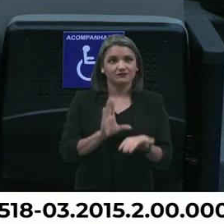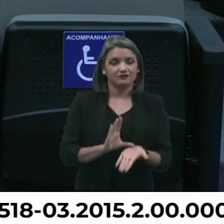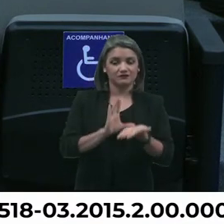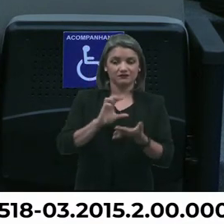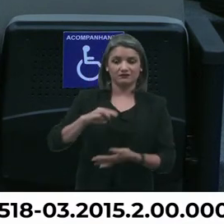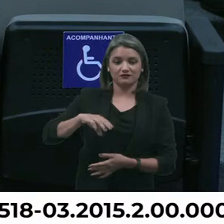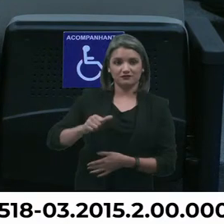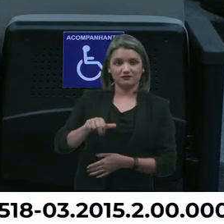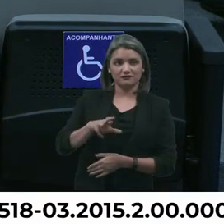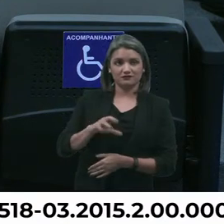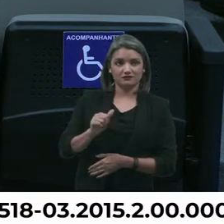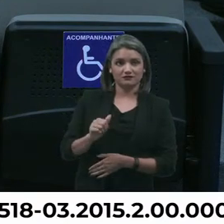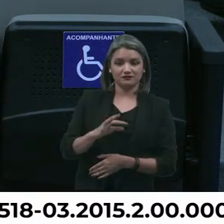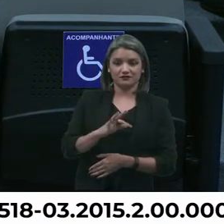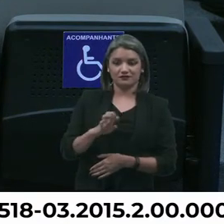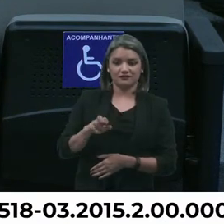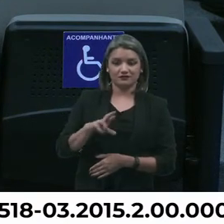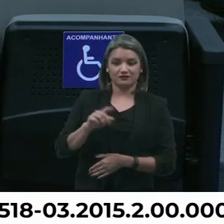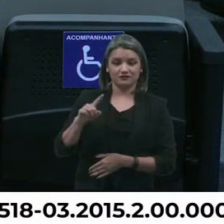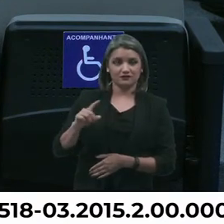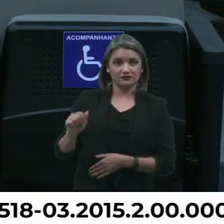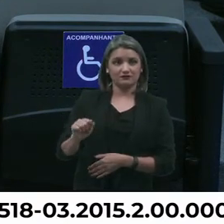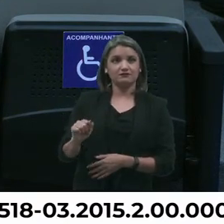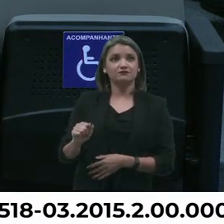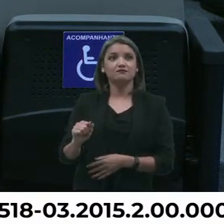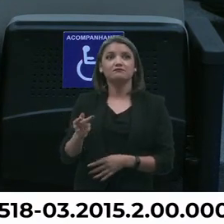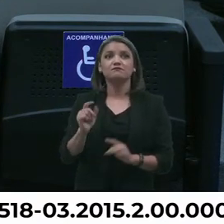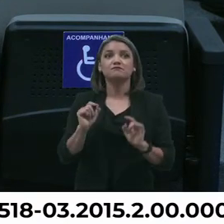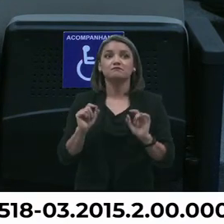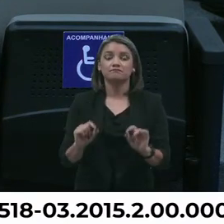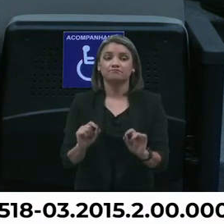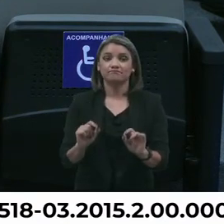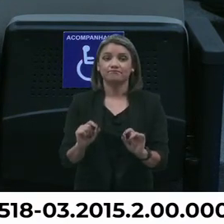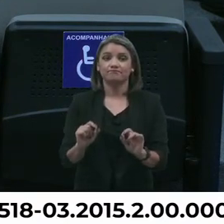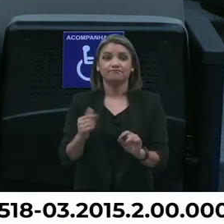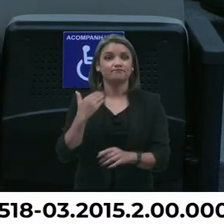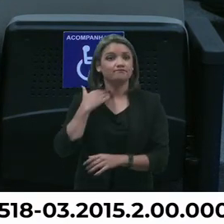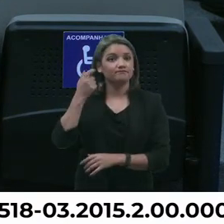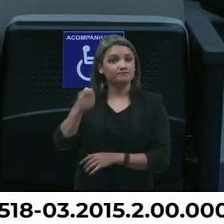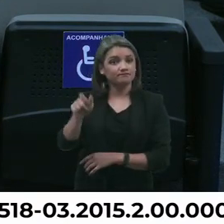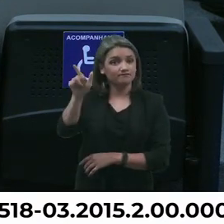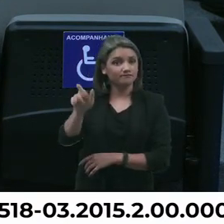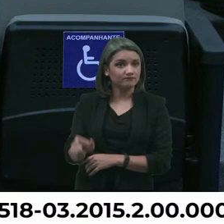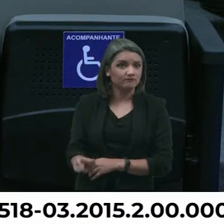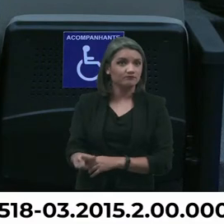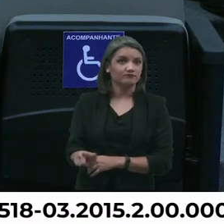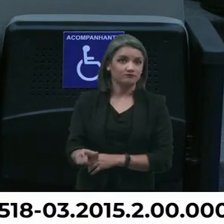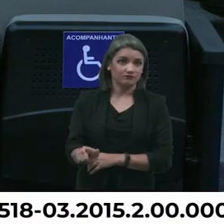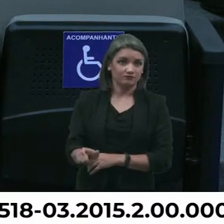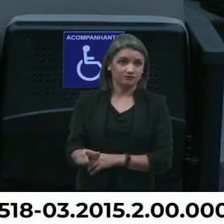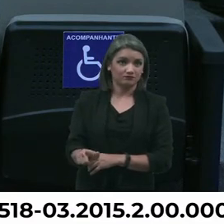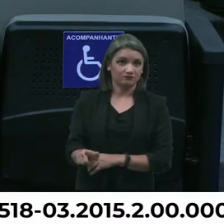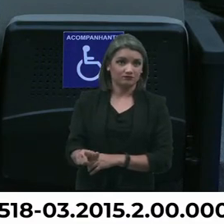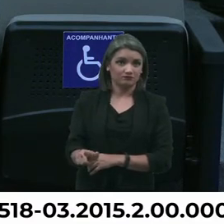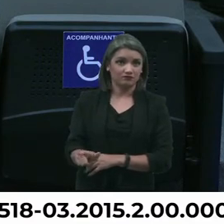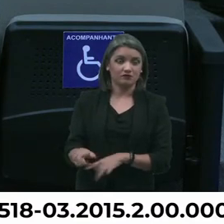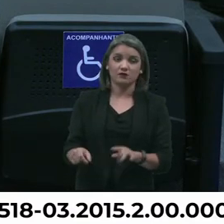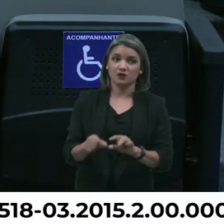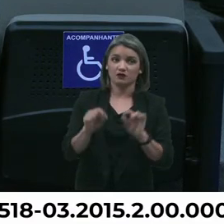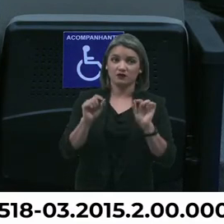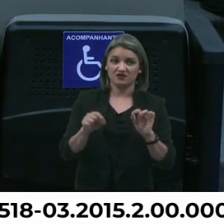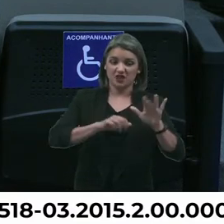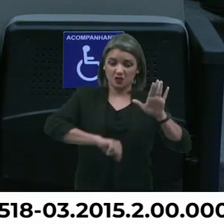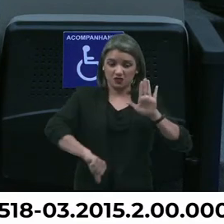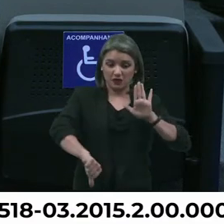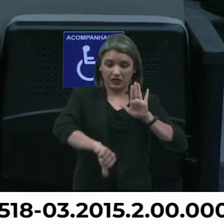Tereza Willi é taxativa. O fato é, o magistrado, de fato, impronunciou, aliás, desclassificou um crime de